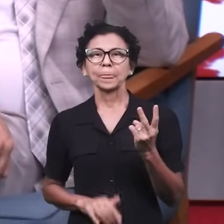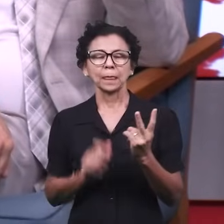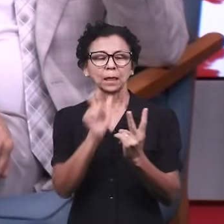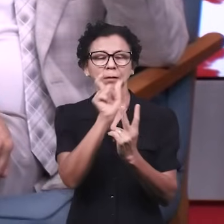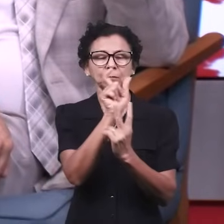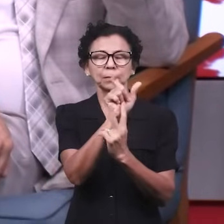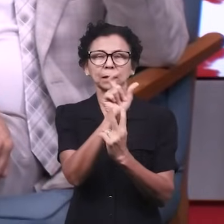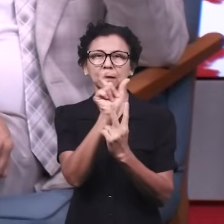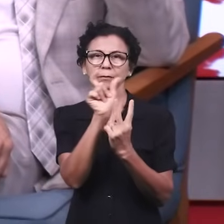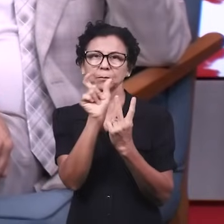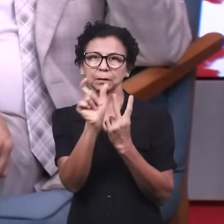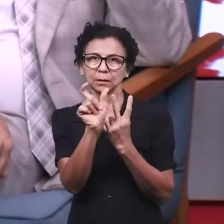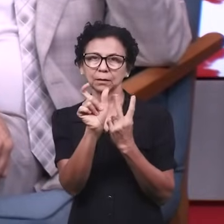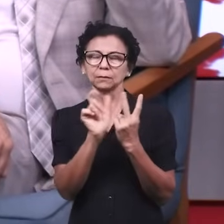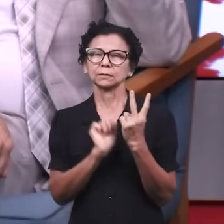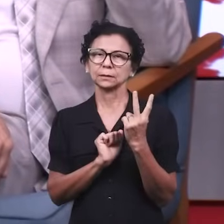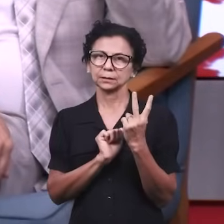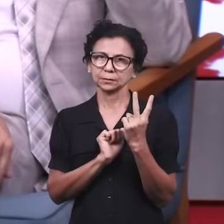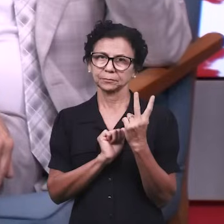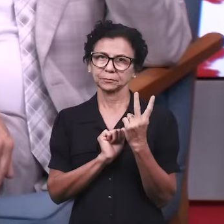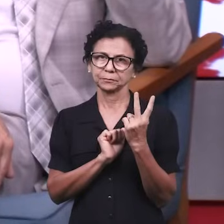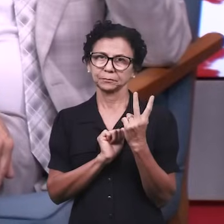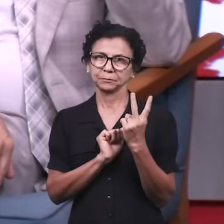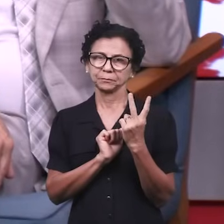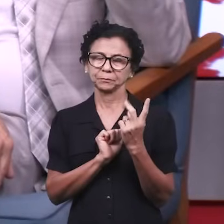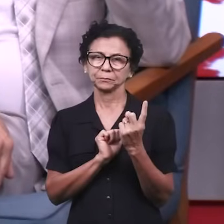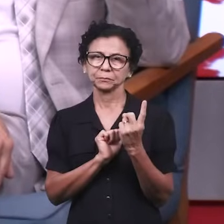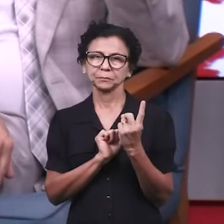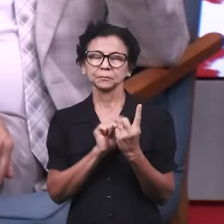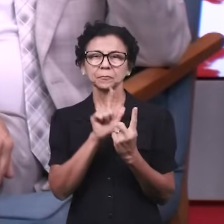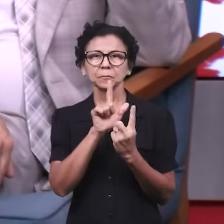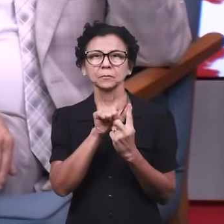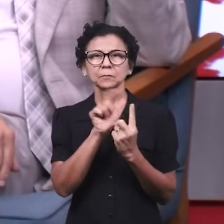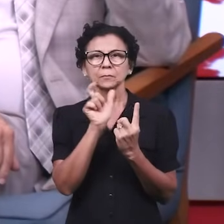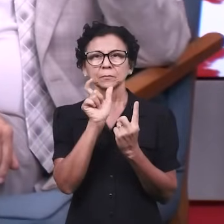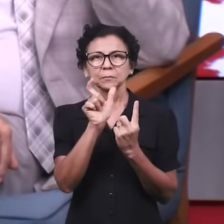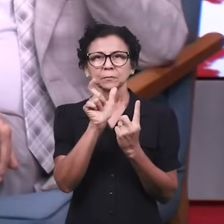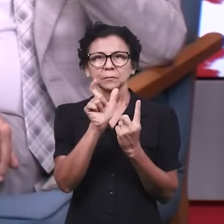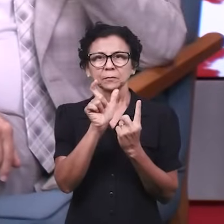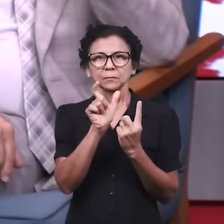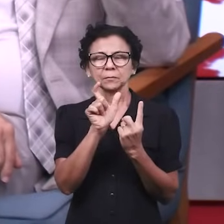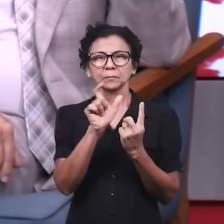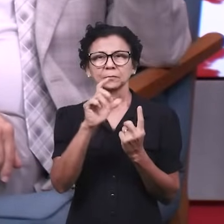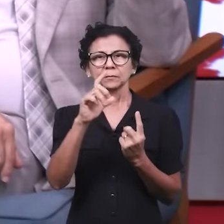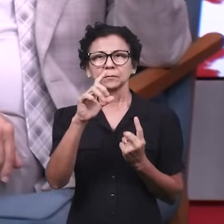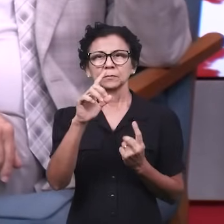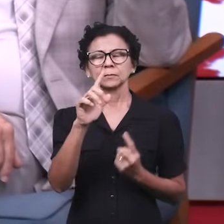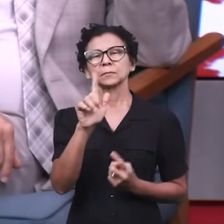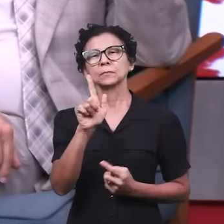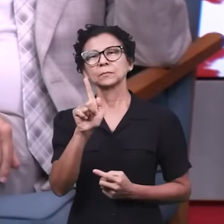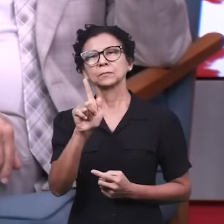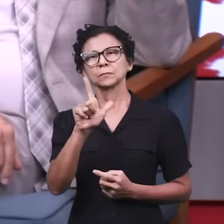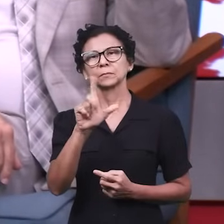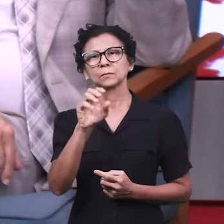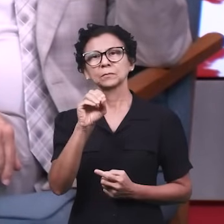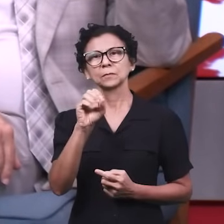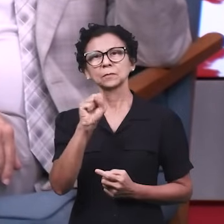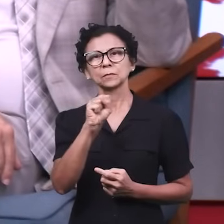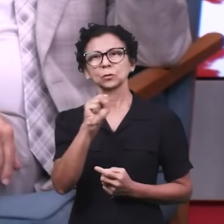palavras para essas duas citações. A palavra